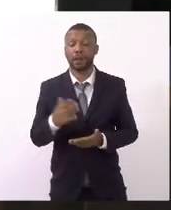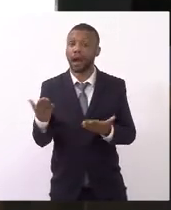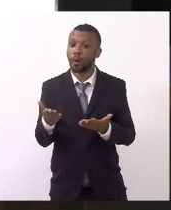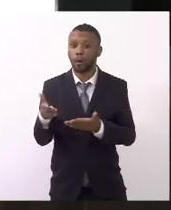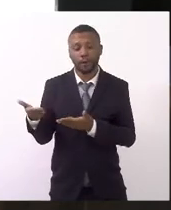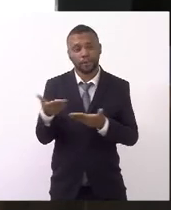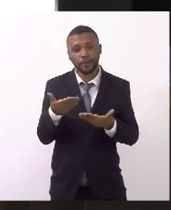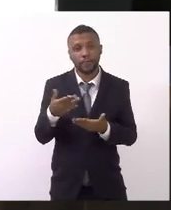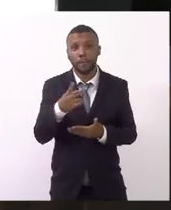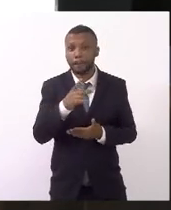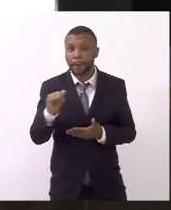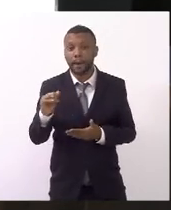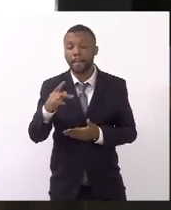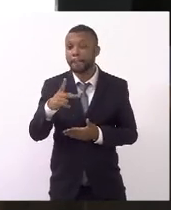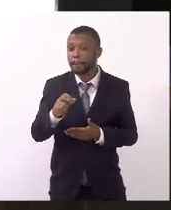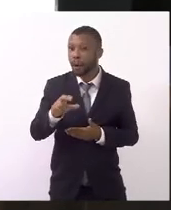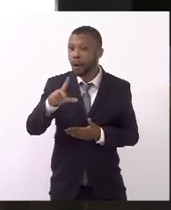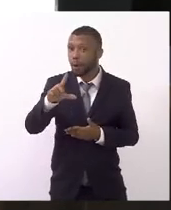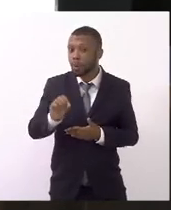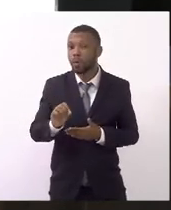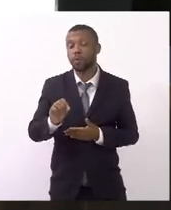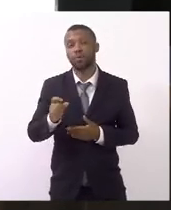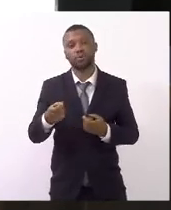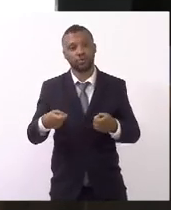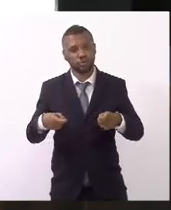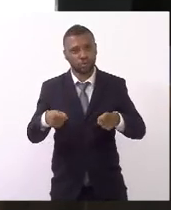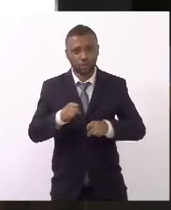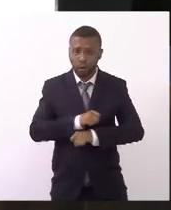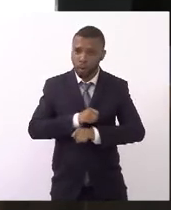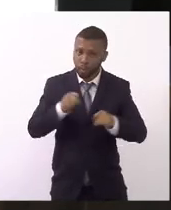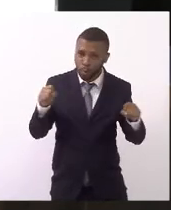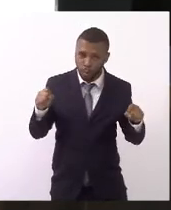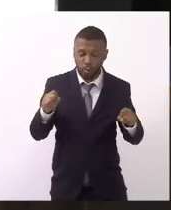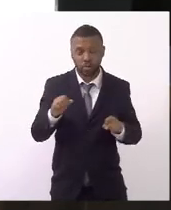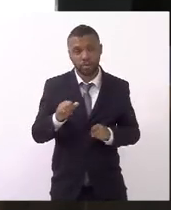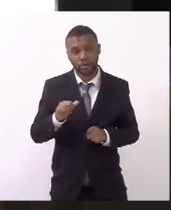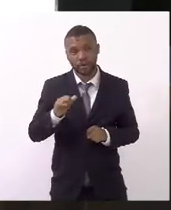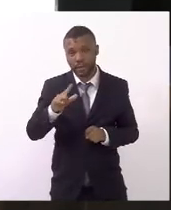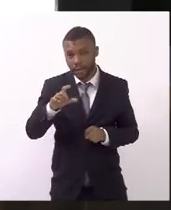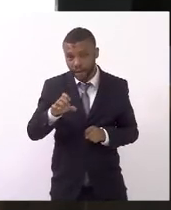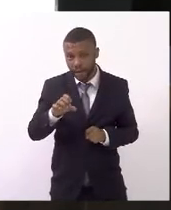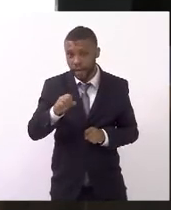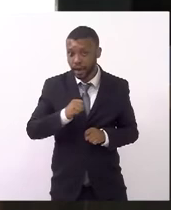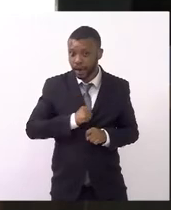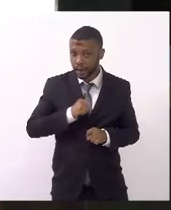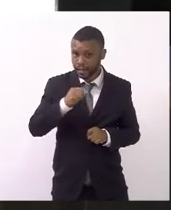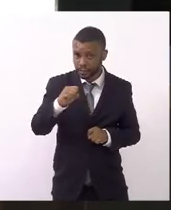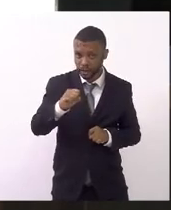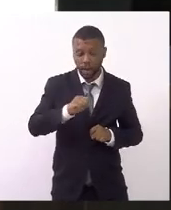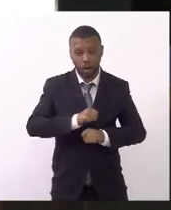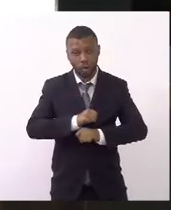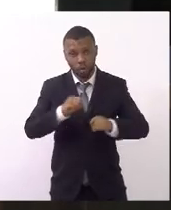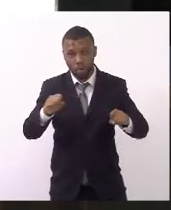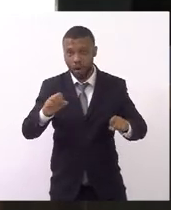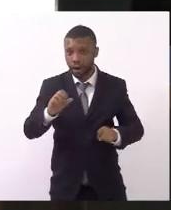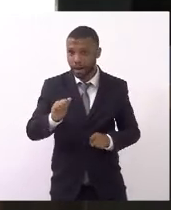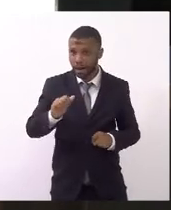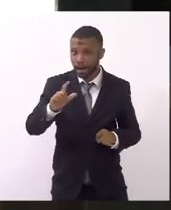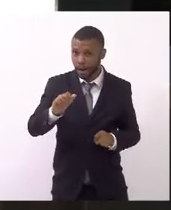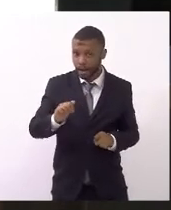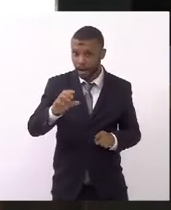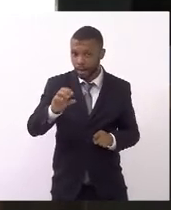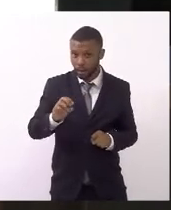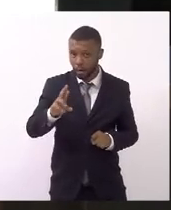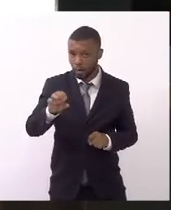convida agora o pai Paulo de Ogun do Ilê Axé ogum alacorô fundado em